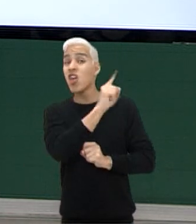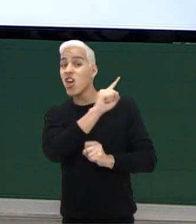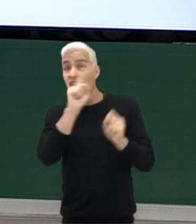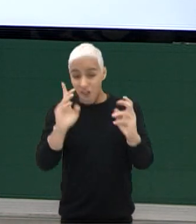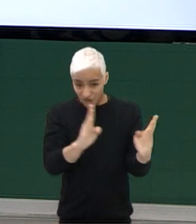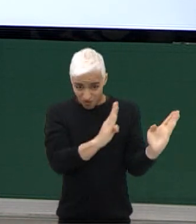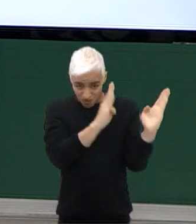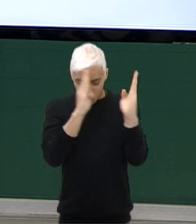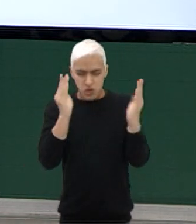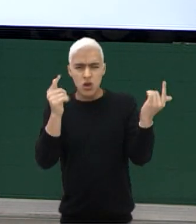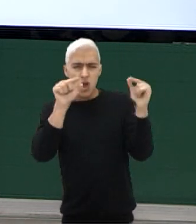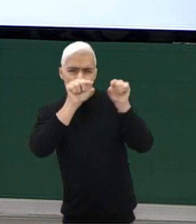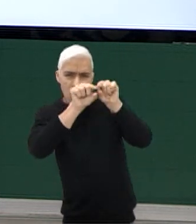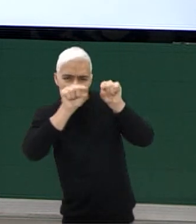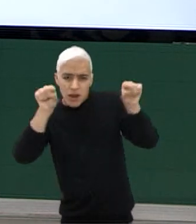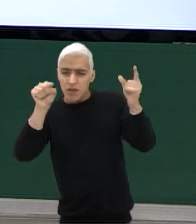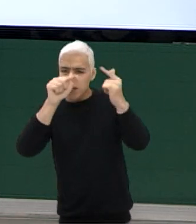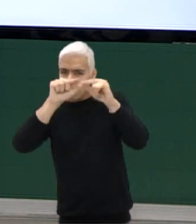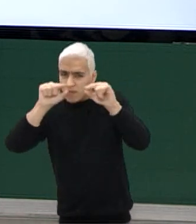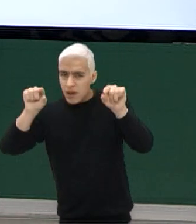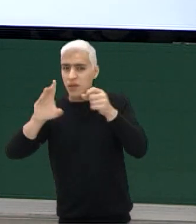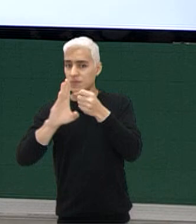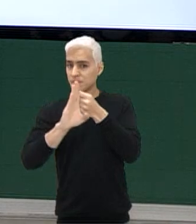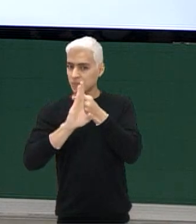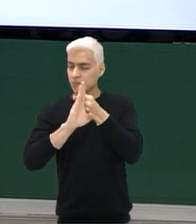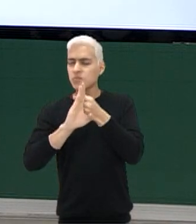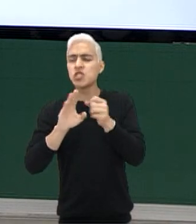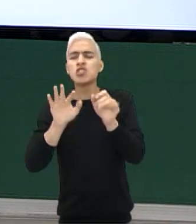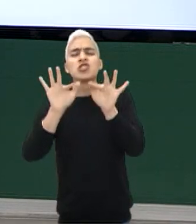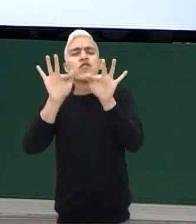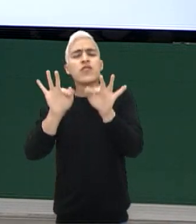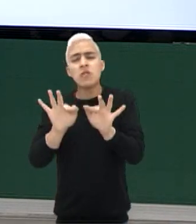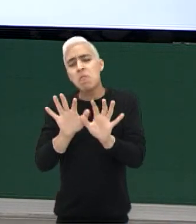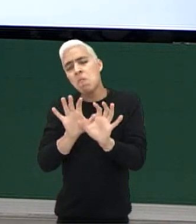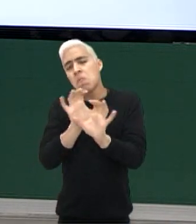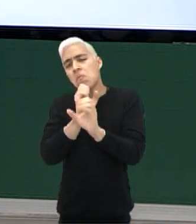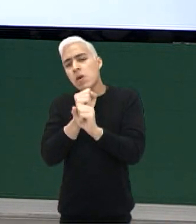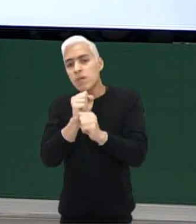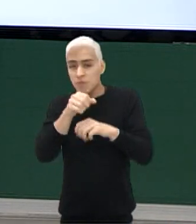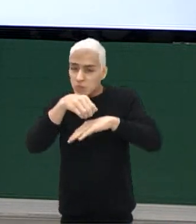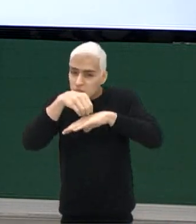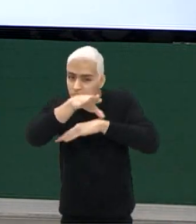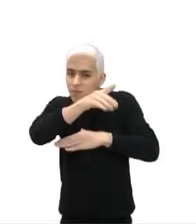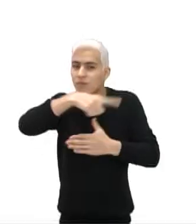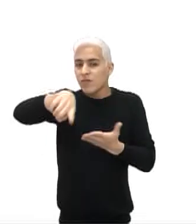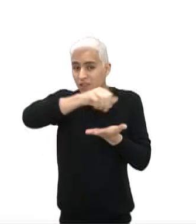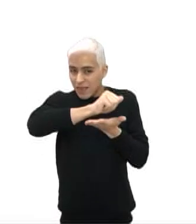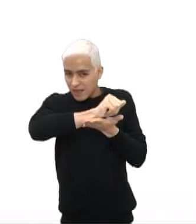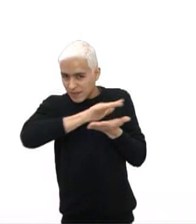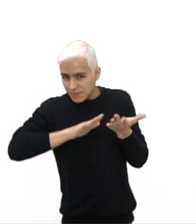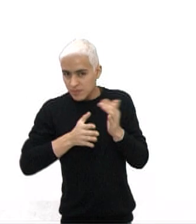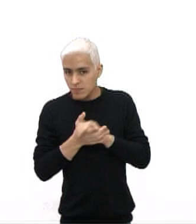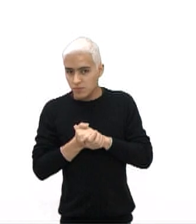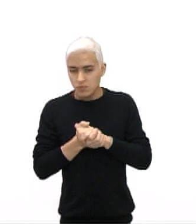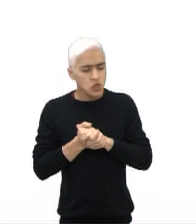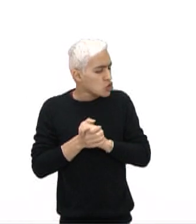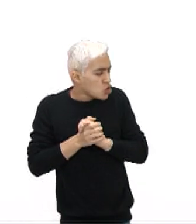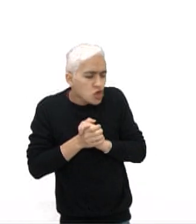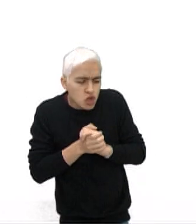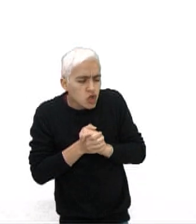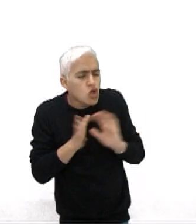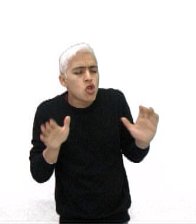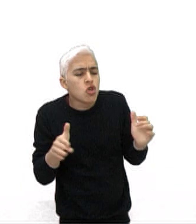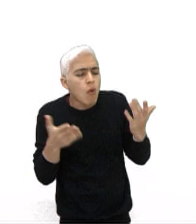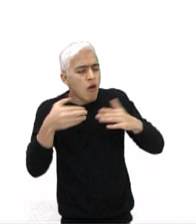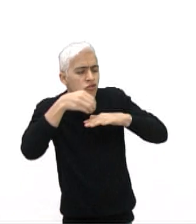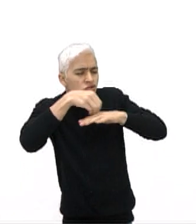das orações subordinadas substantivas? E para a gente encerrar, fica aqui uma atividade para vocês. Quais foram as dicas